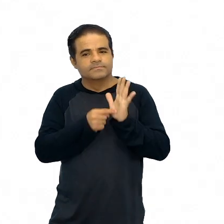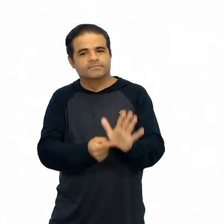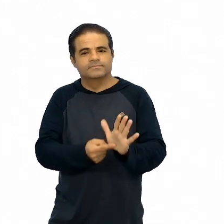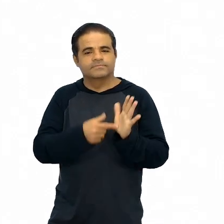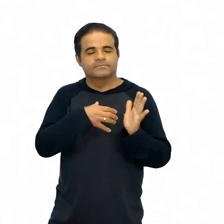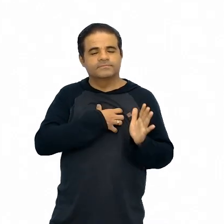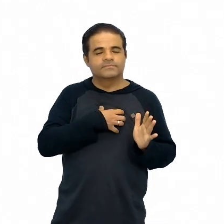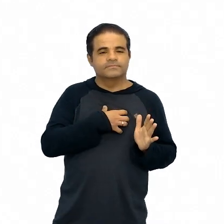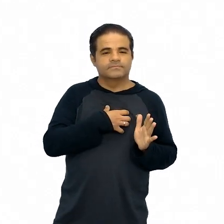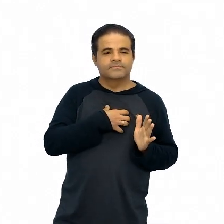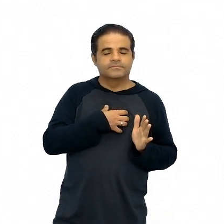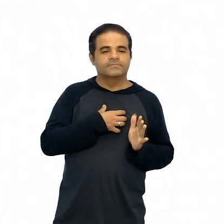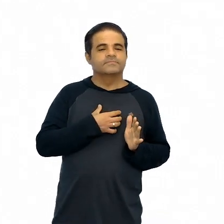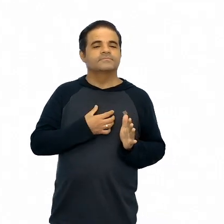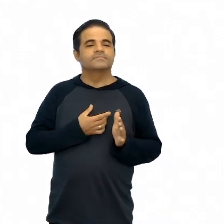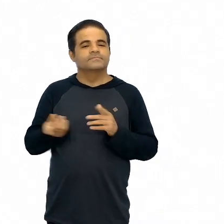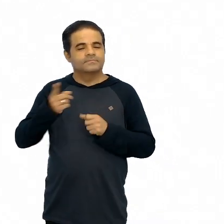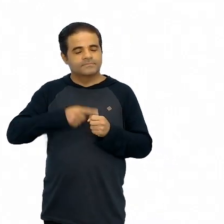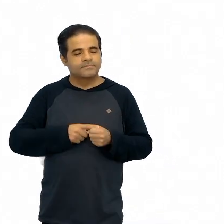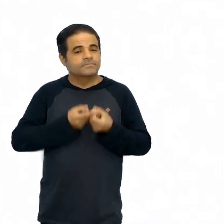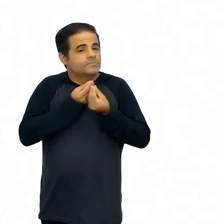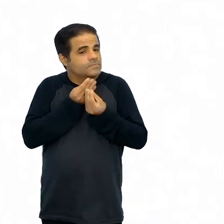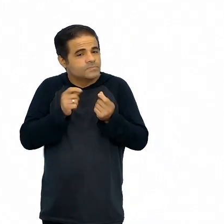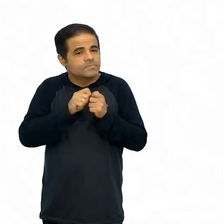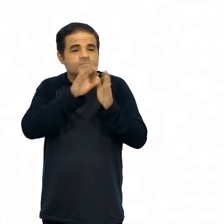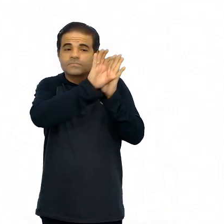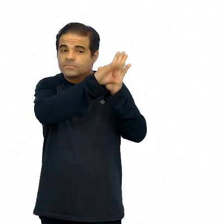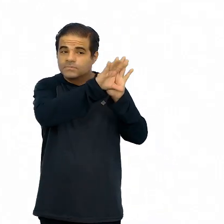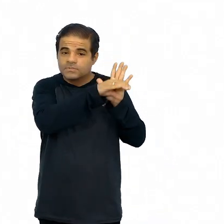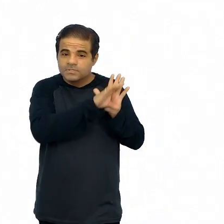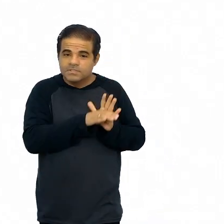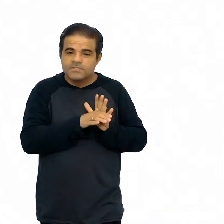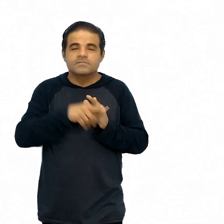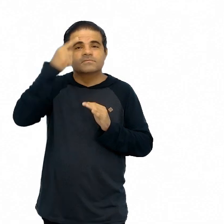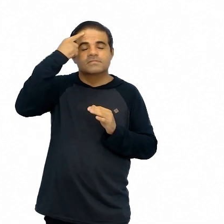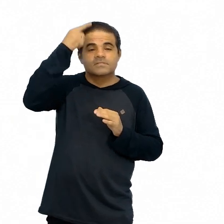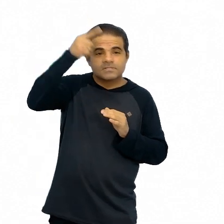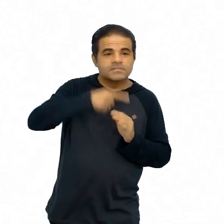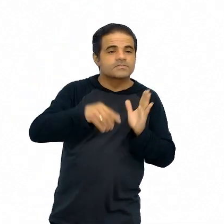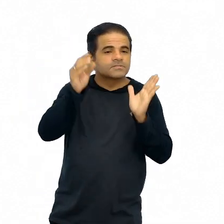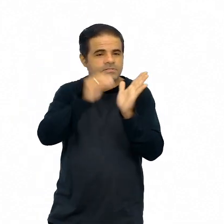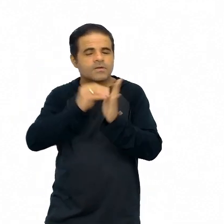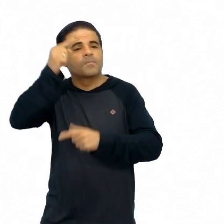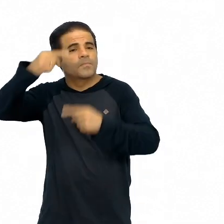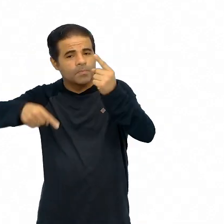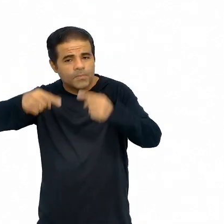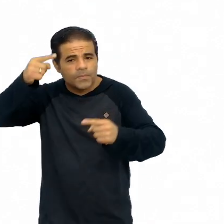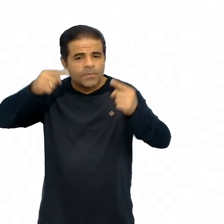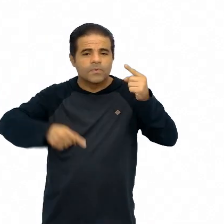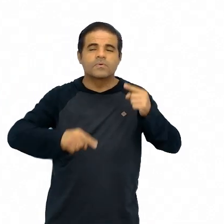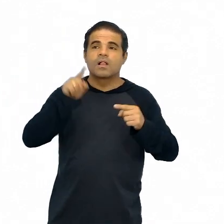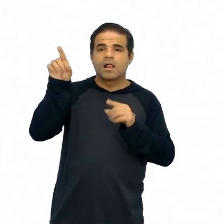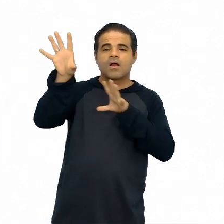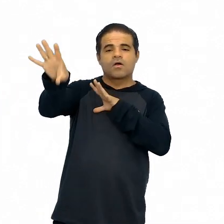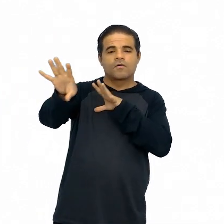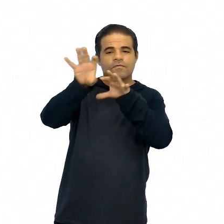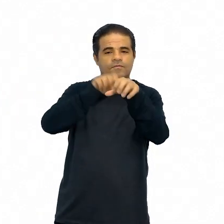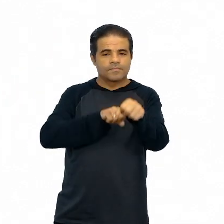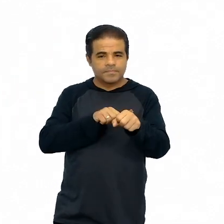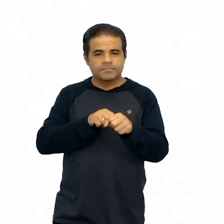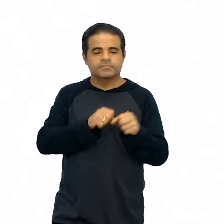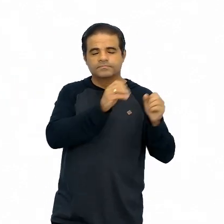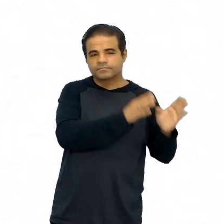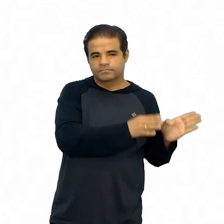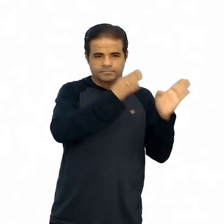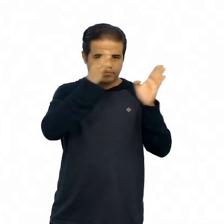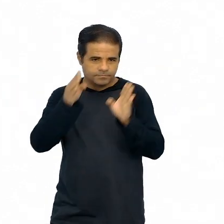hoje. Retomar os principais conceitos e ideias discutidos na formação de etapa,